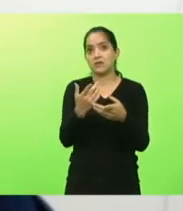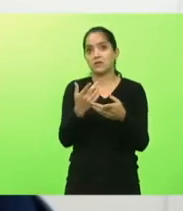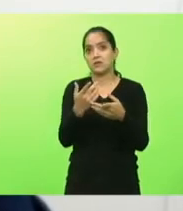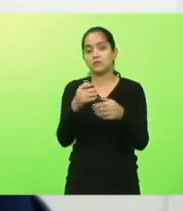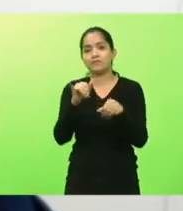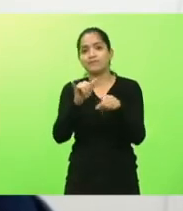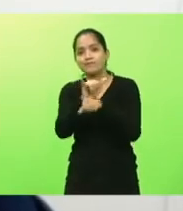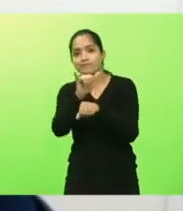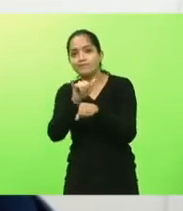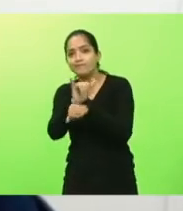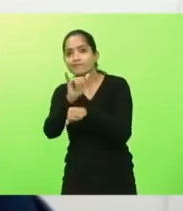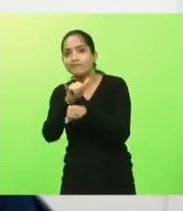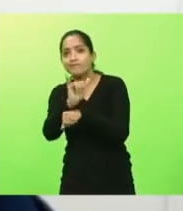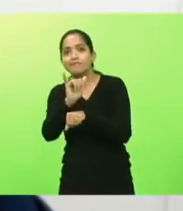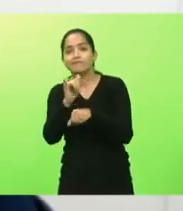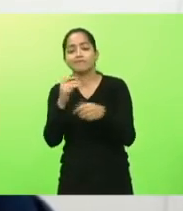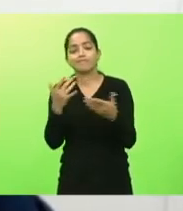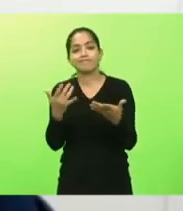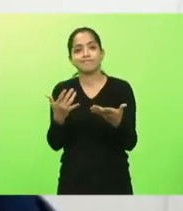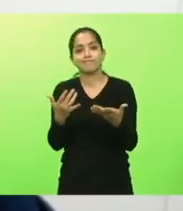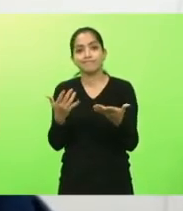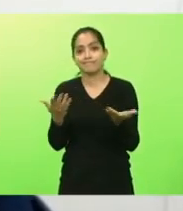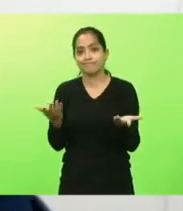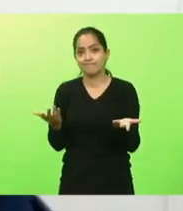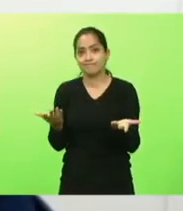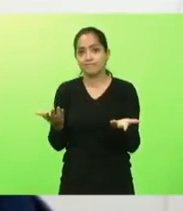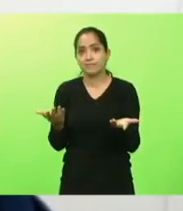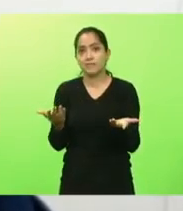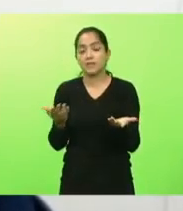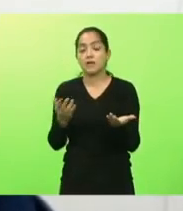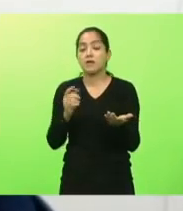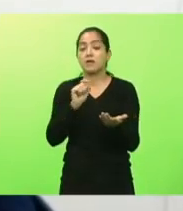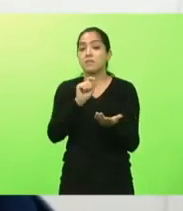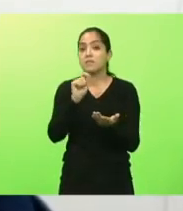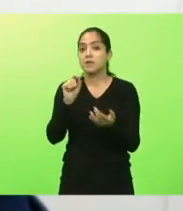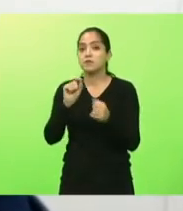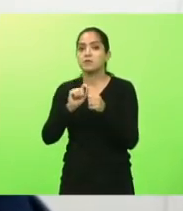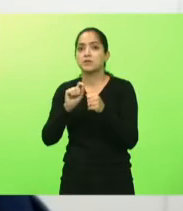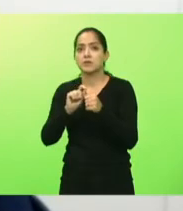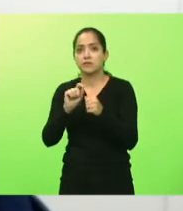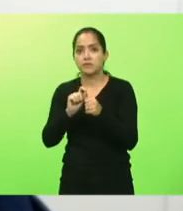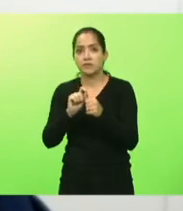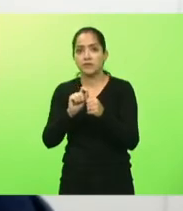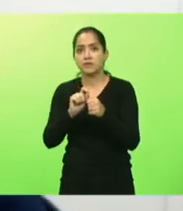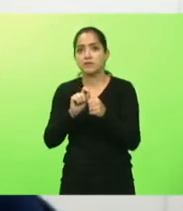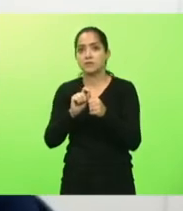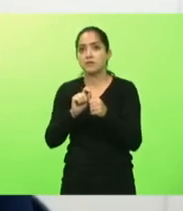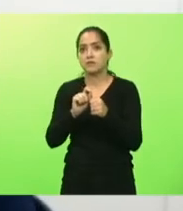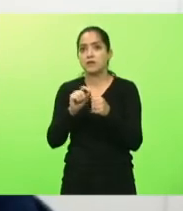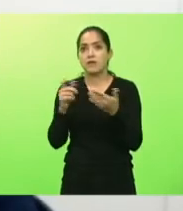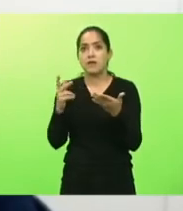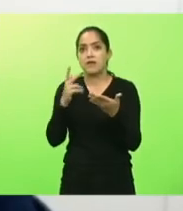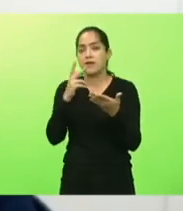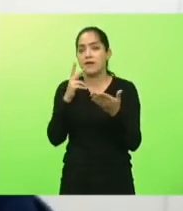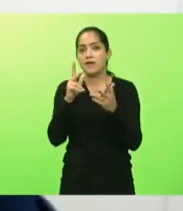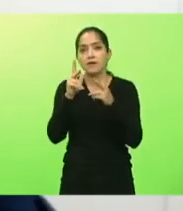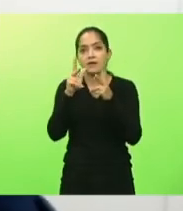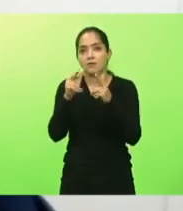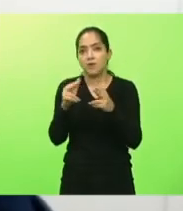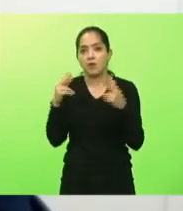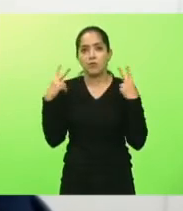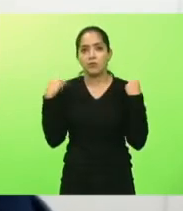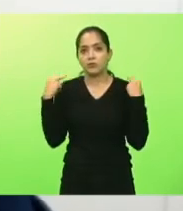que os produtos vão chegar. Então, o que o governador fez é, como motorista, tombar o caminhão